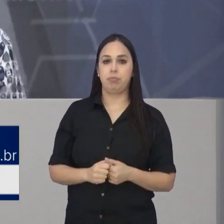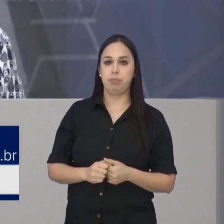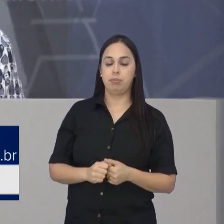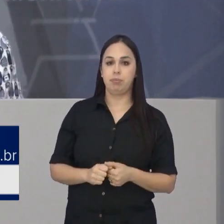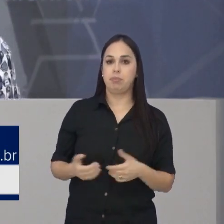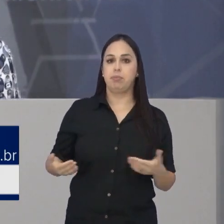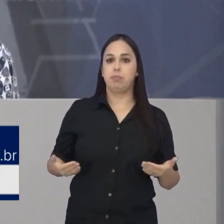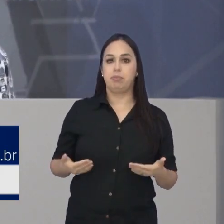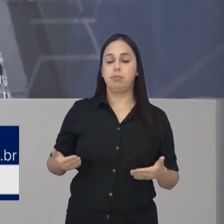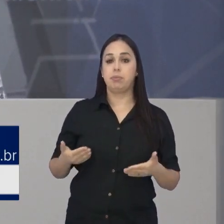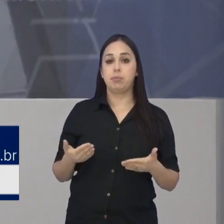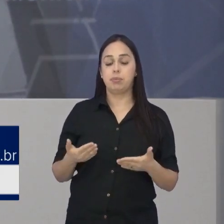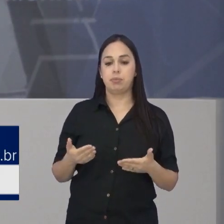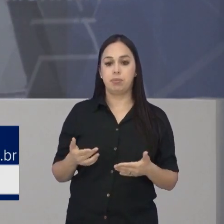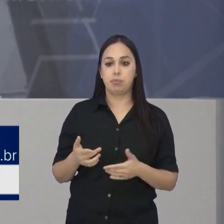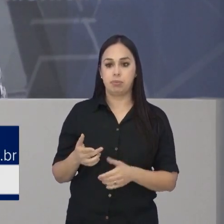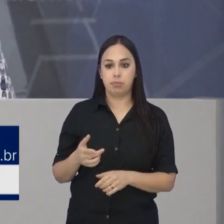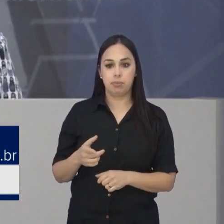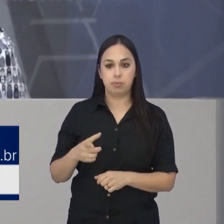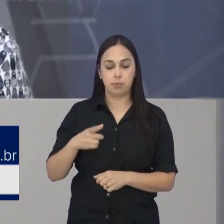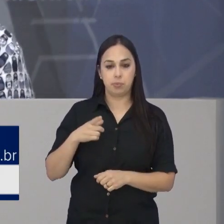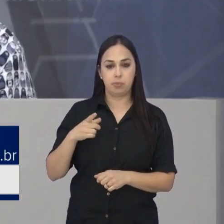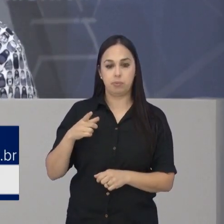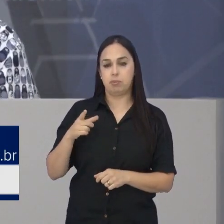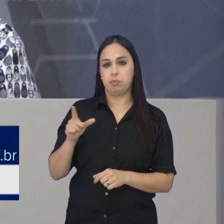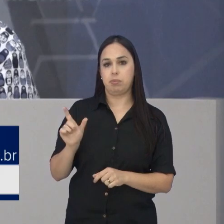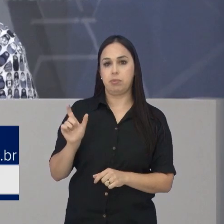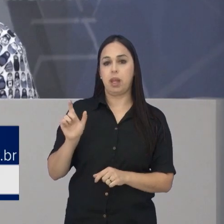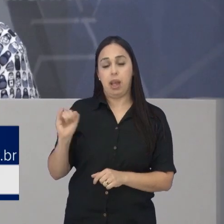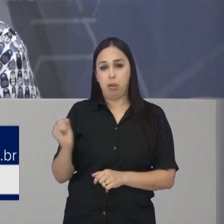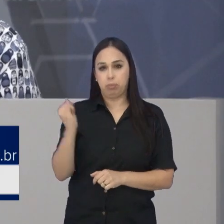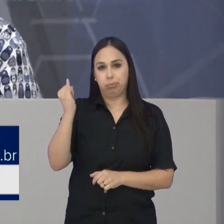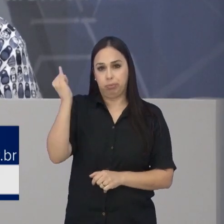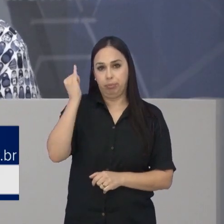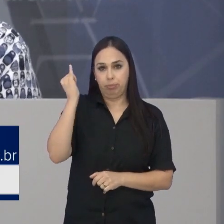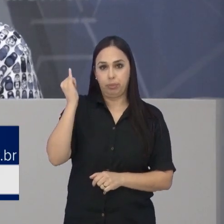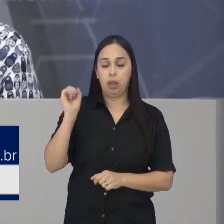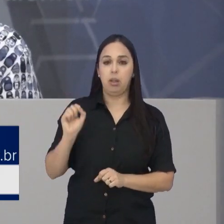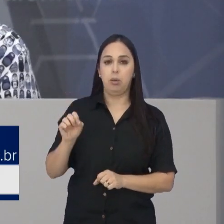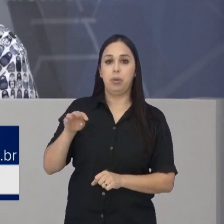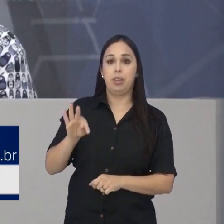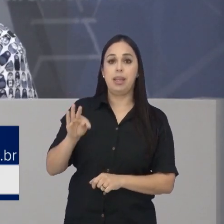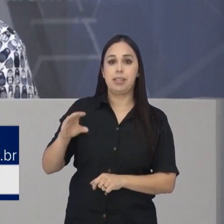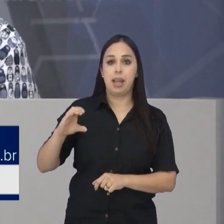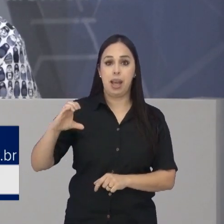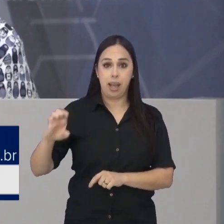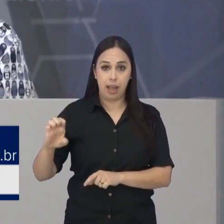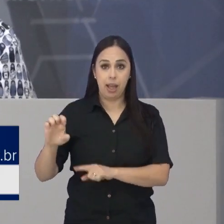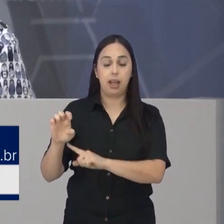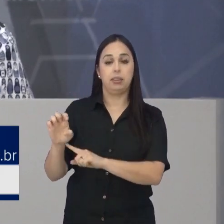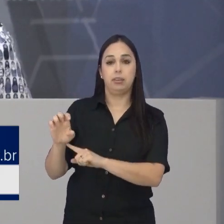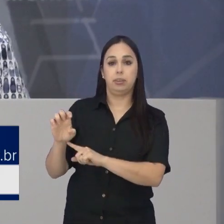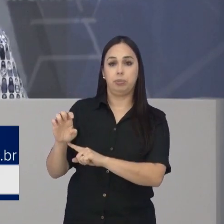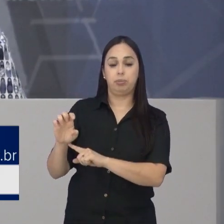uma questão bastante importante, que o Tribunal de Contas